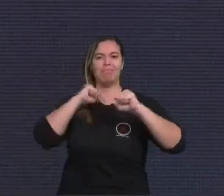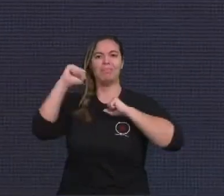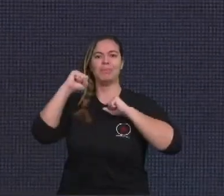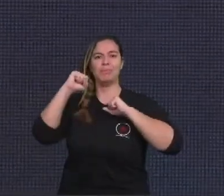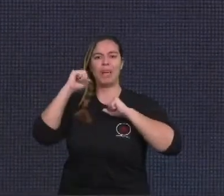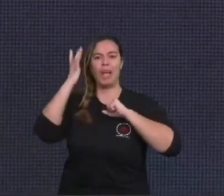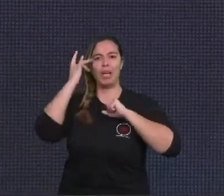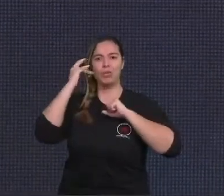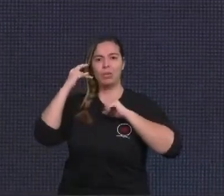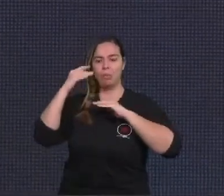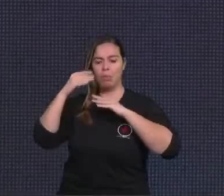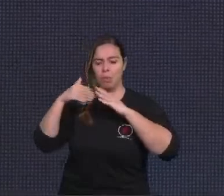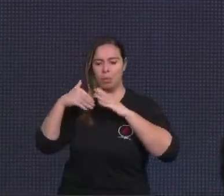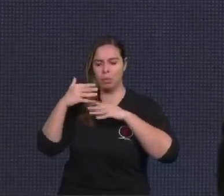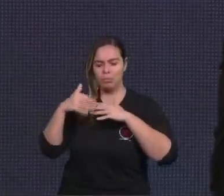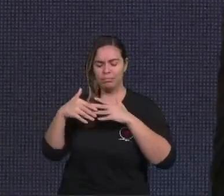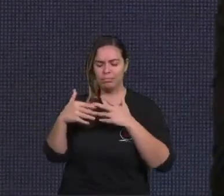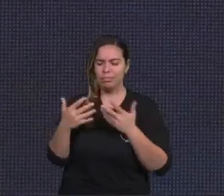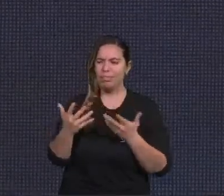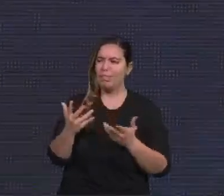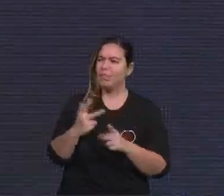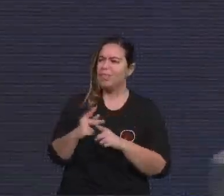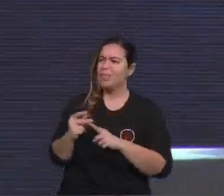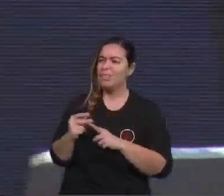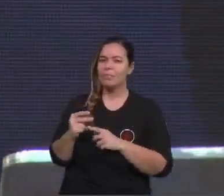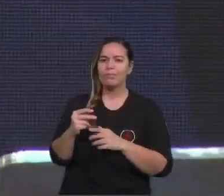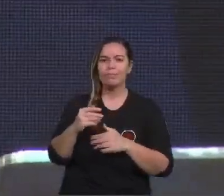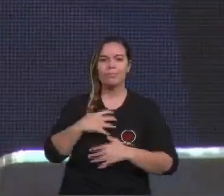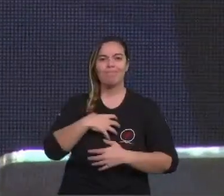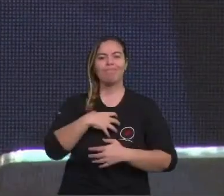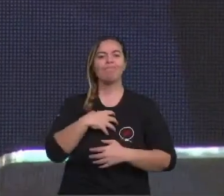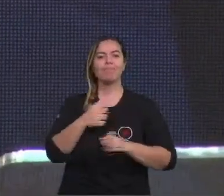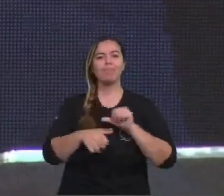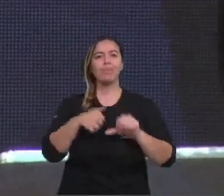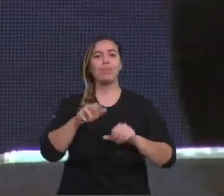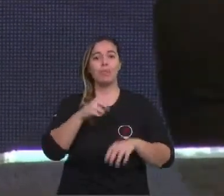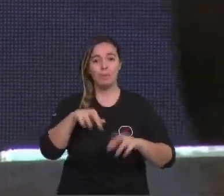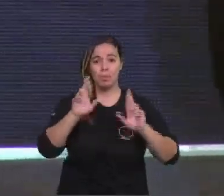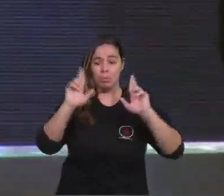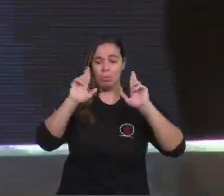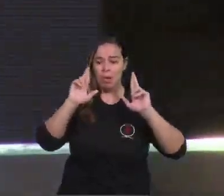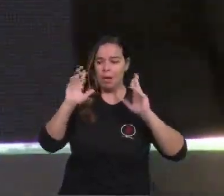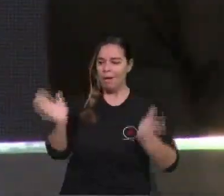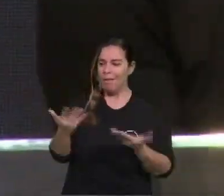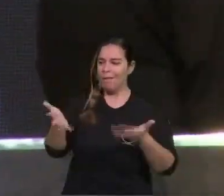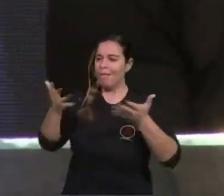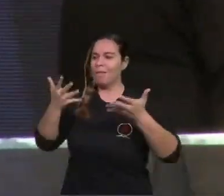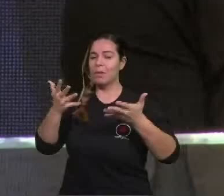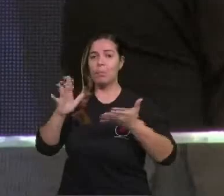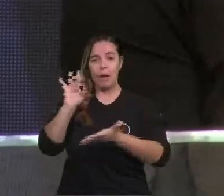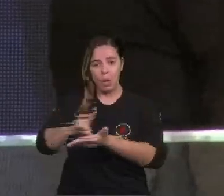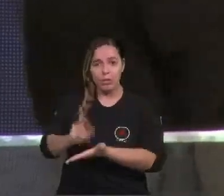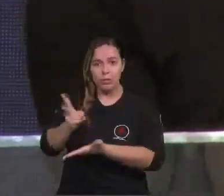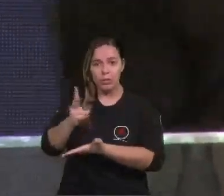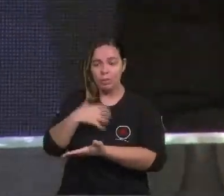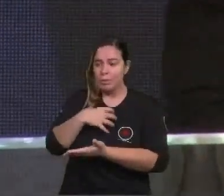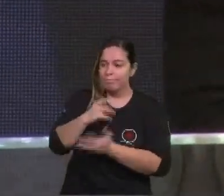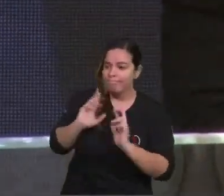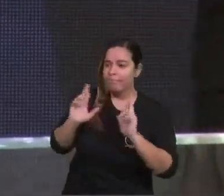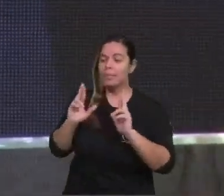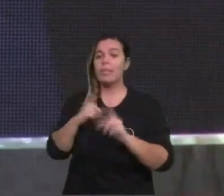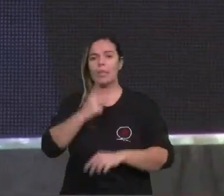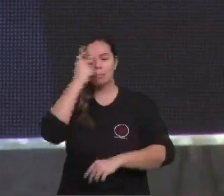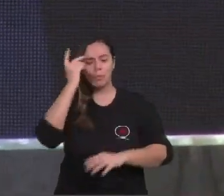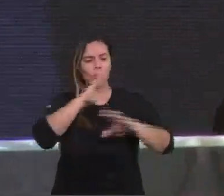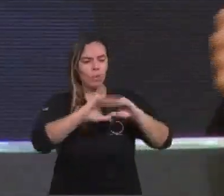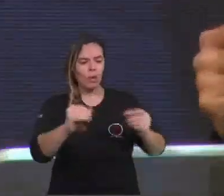Está assim de gente vivendo isso. E Deus está fazendo, tá... As pessoas estão esperando um avivamento que já está presente, estão esperando uma manifestação que já está acontecendo, tem gente sendo